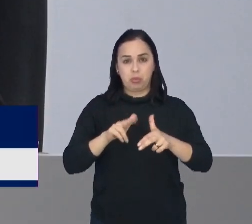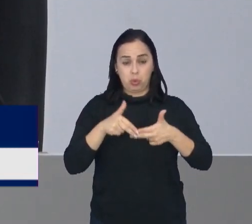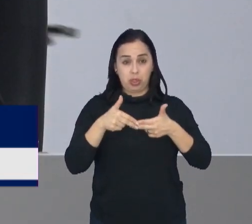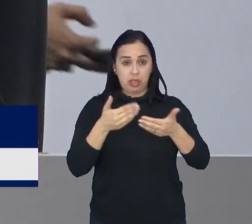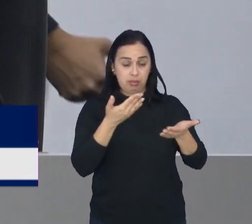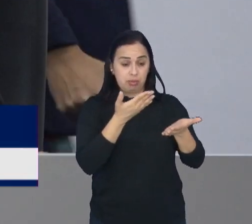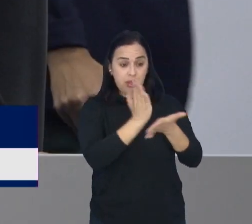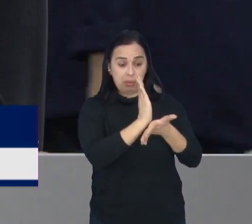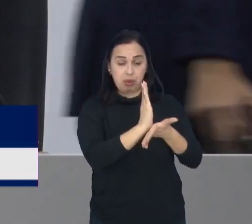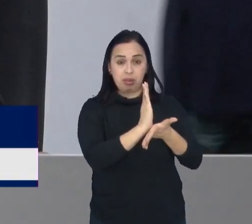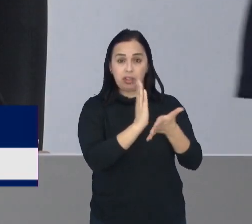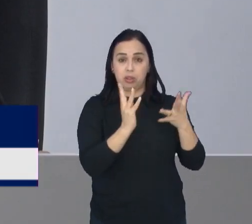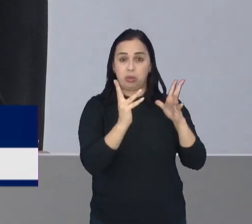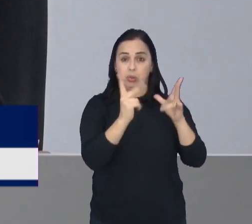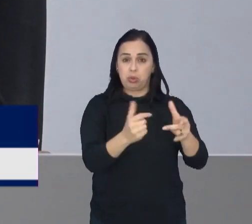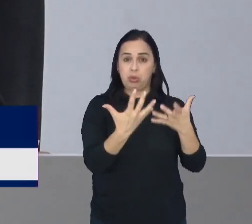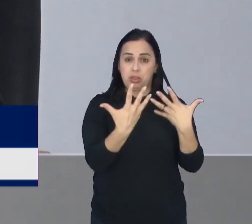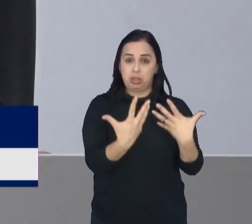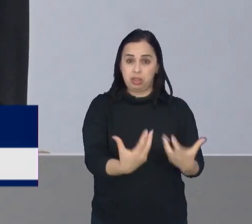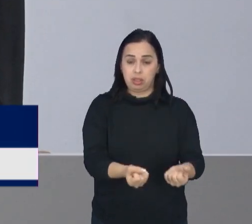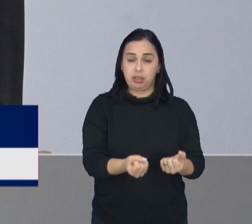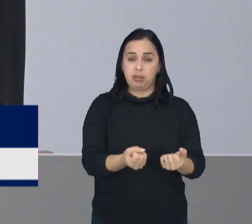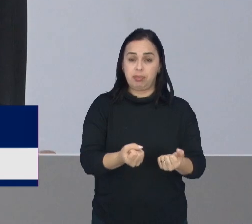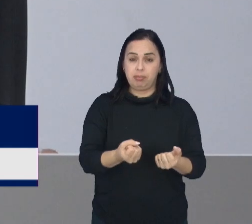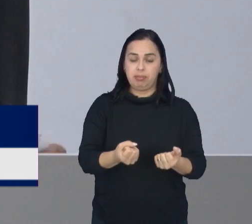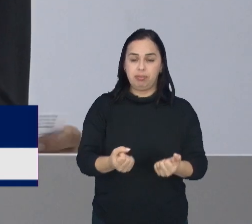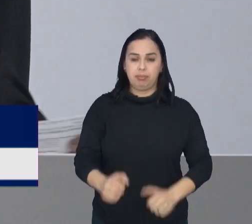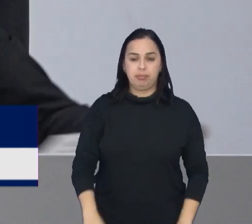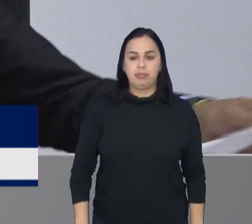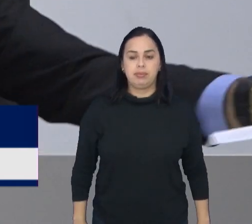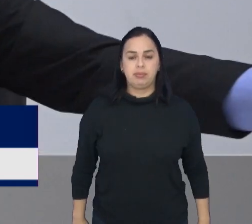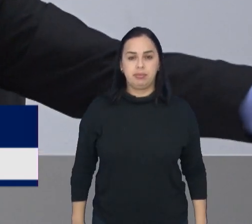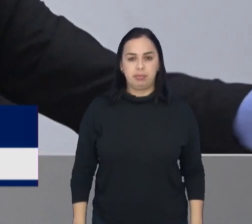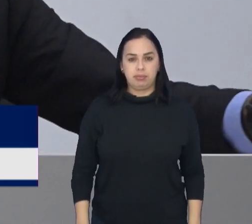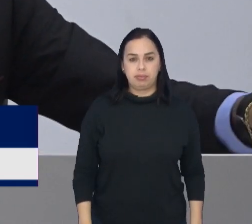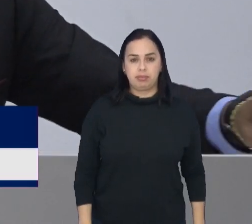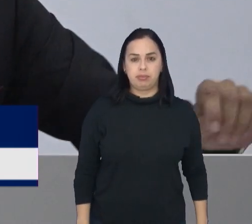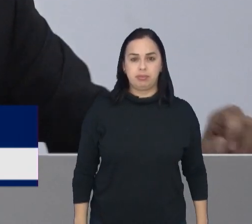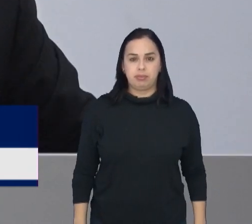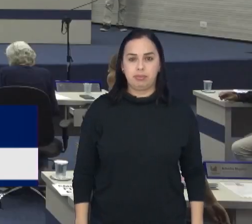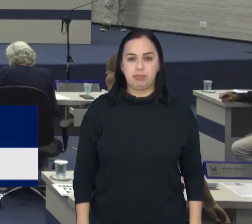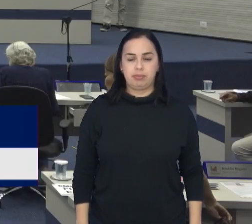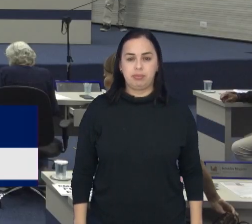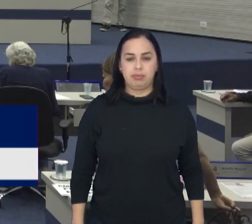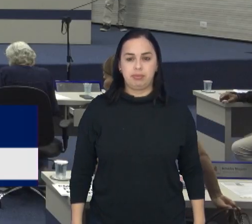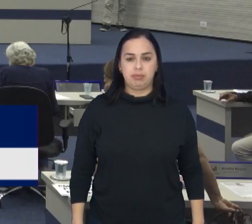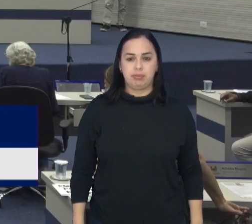a tramitação do substitutivo está aprovada por unanimidade.